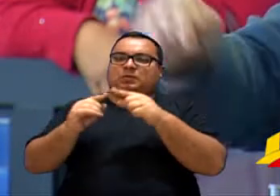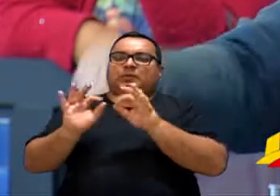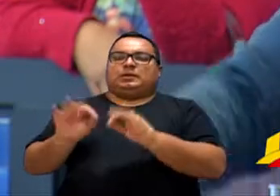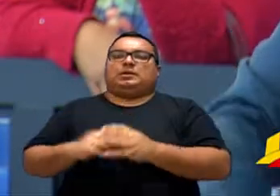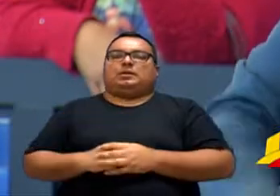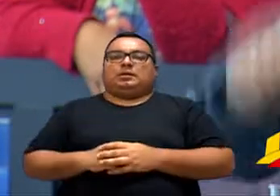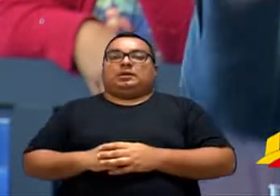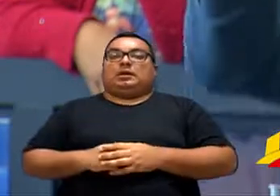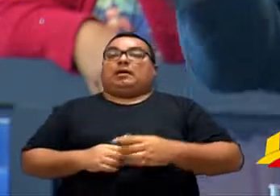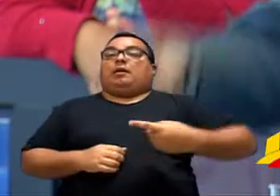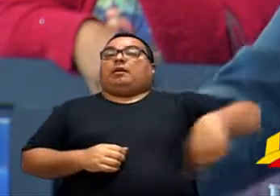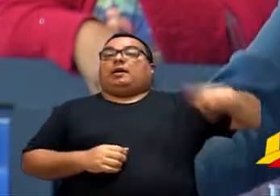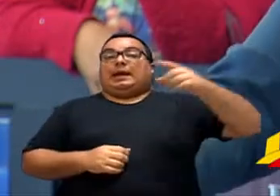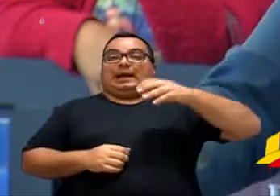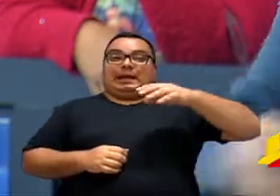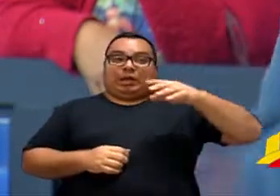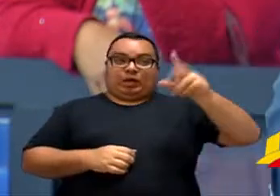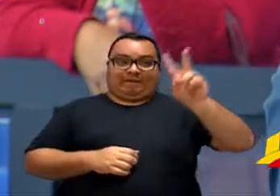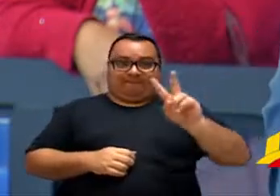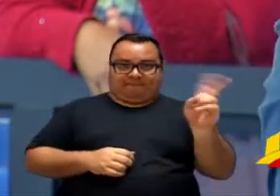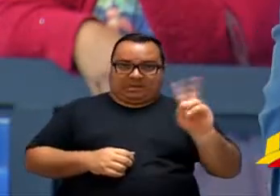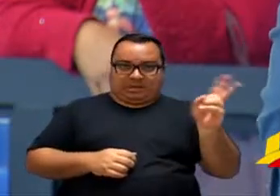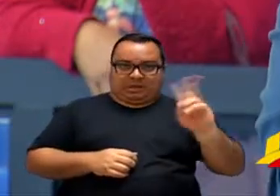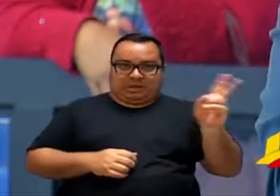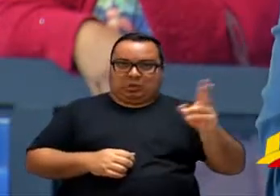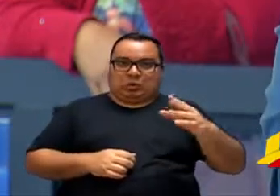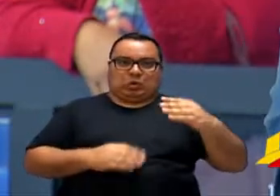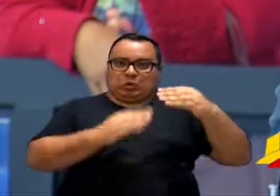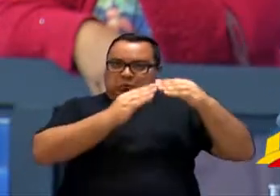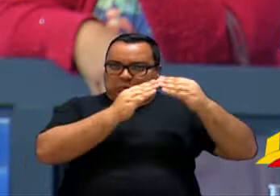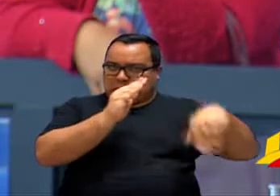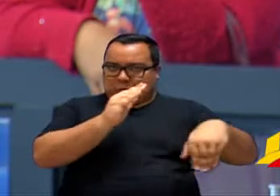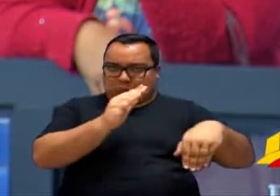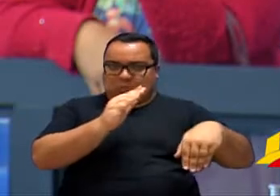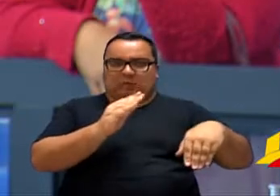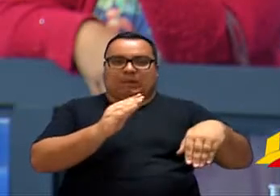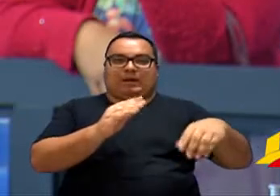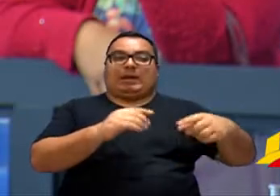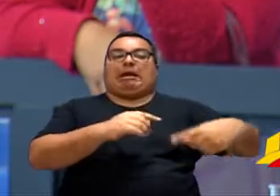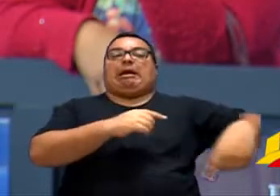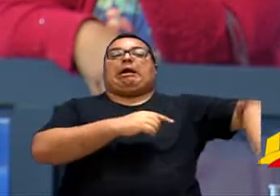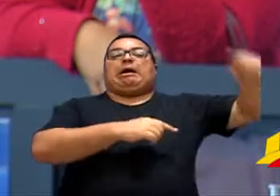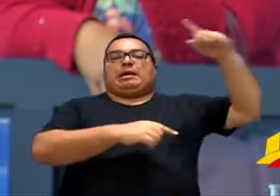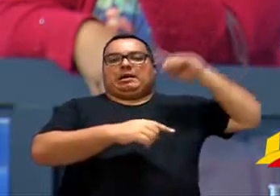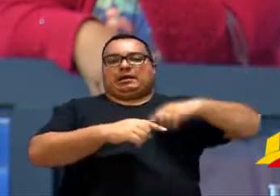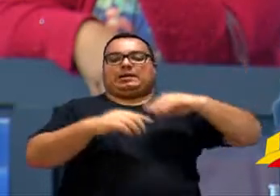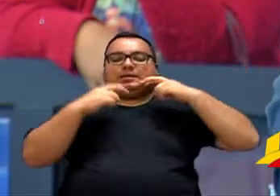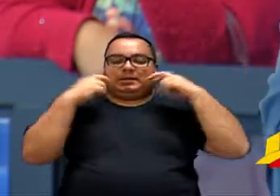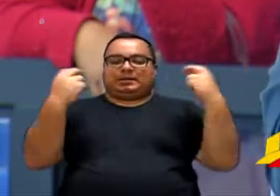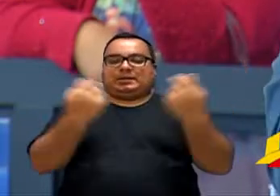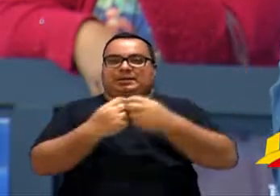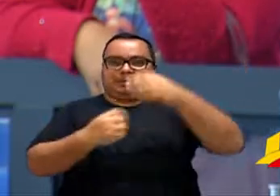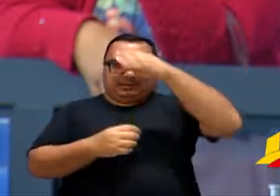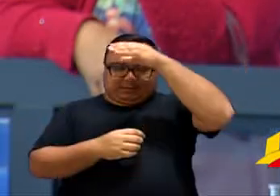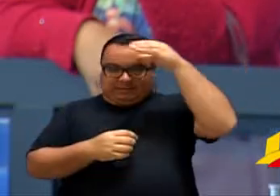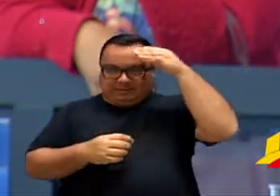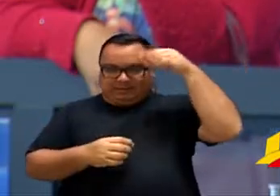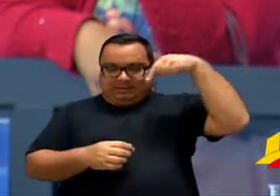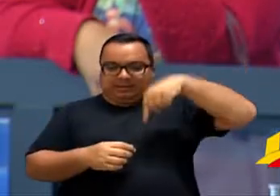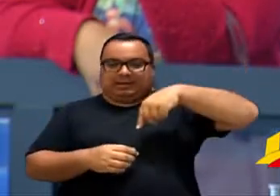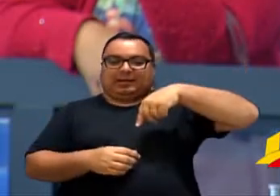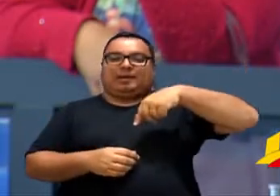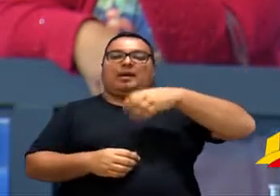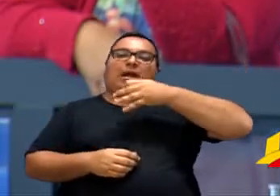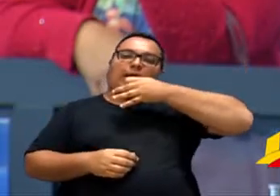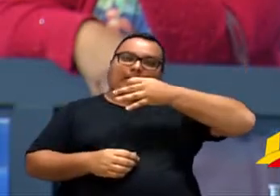tem que votar no plenário não é isso que a minha crítica é construtiva não estou agredindo a sua assessora e conheço